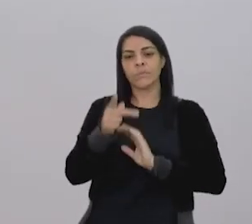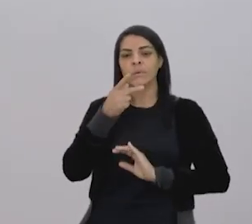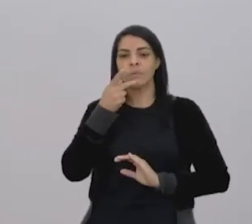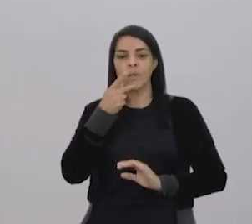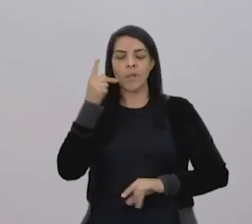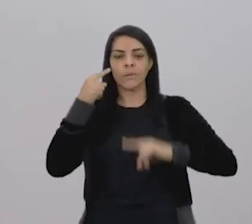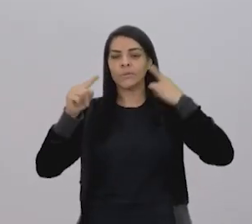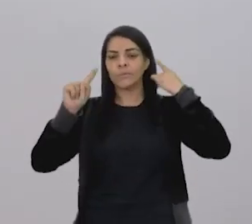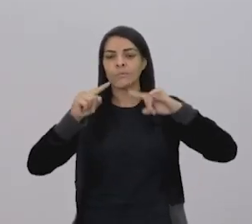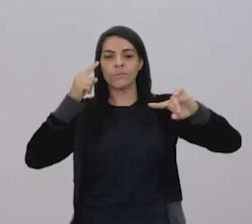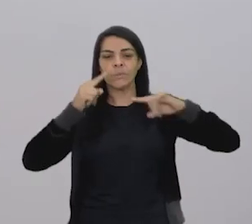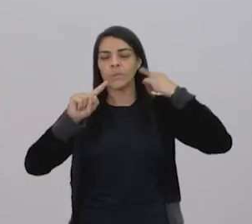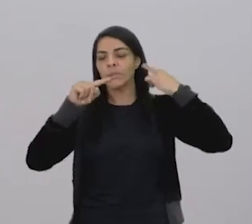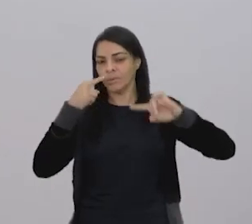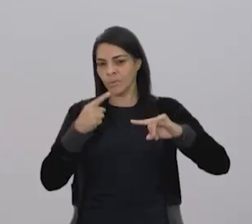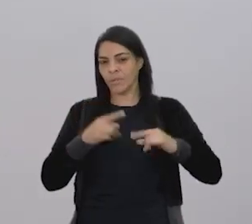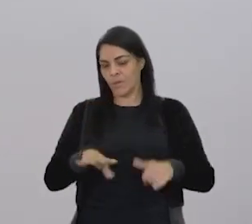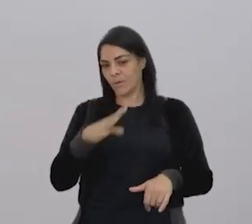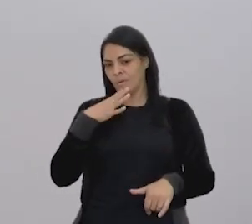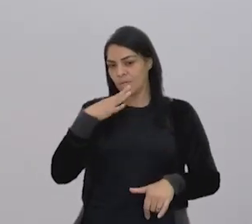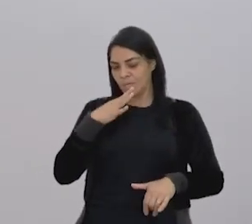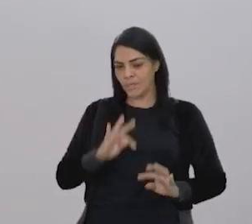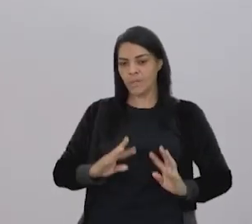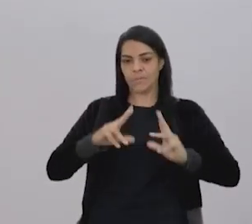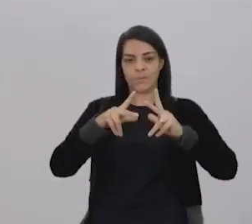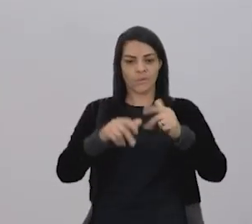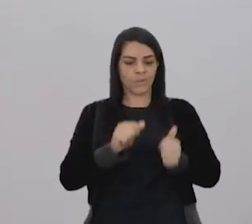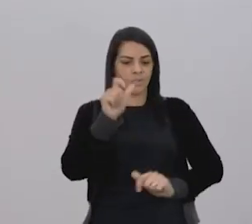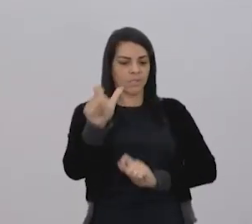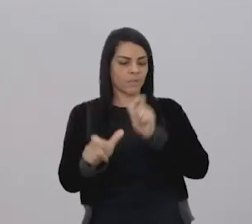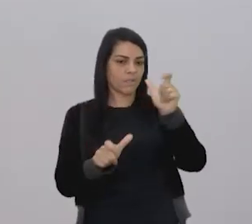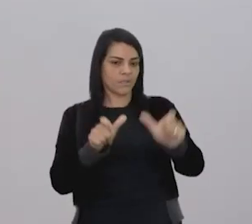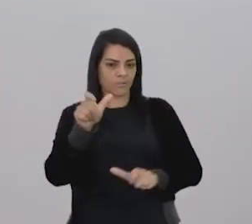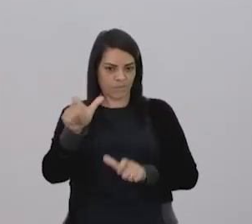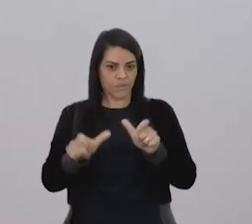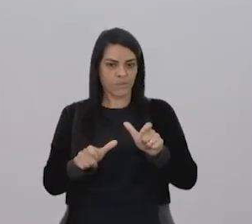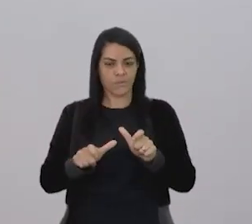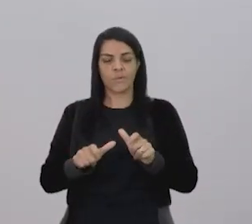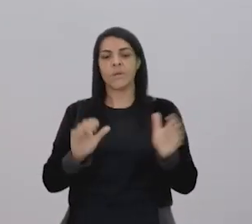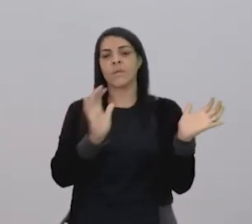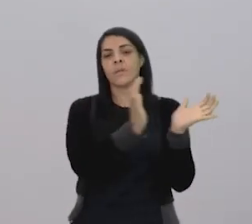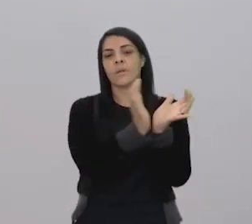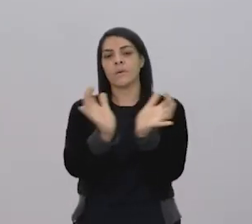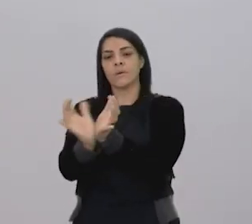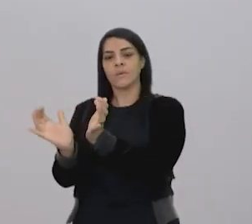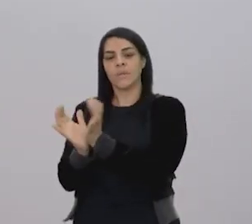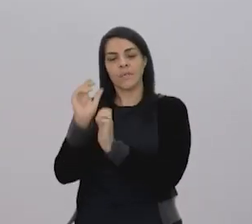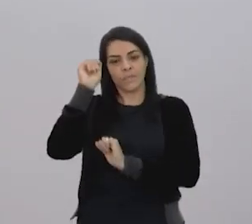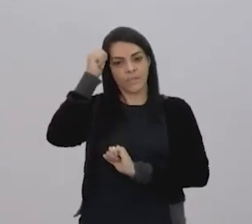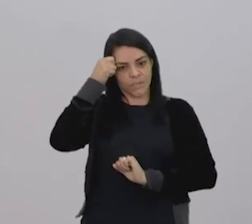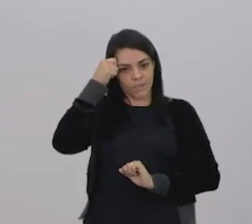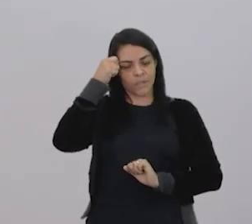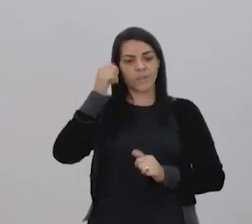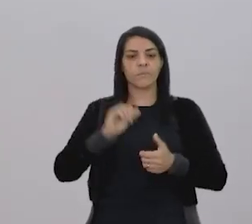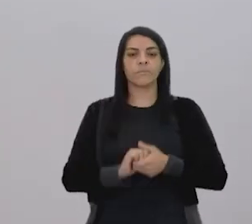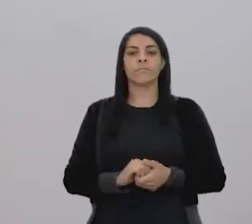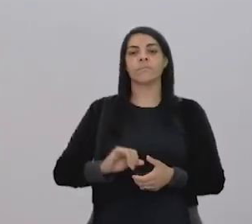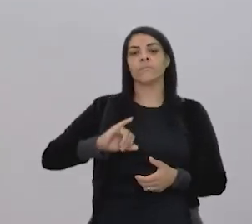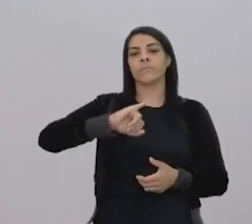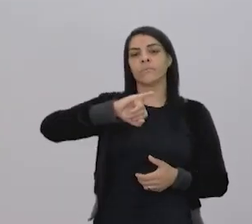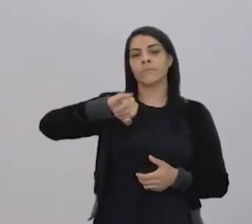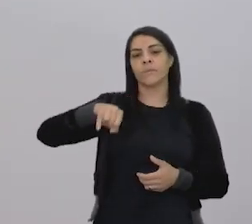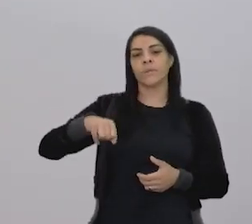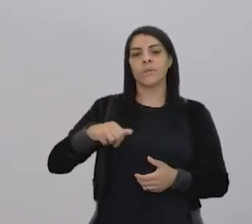música bastante marcada pela criação coletiva das comunidades negras. Aí você pode passar pelo jazz. O jazz